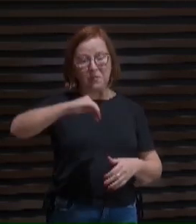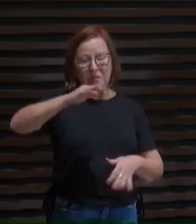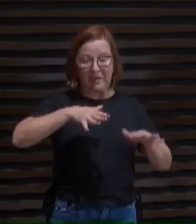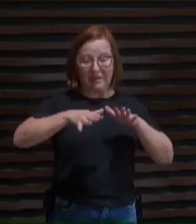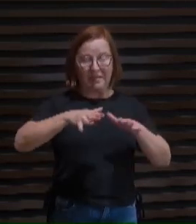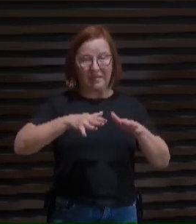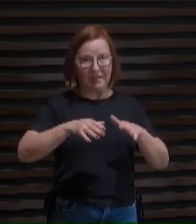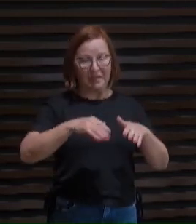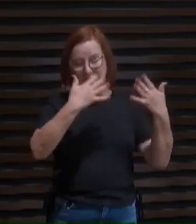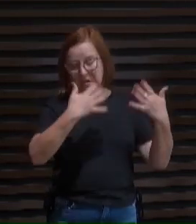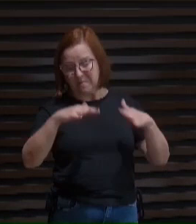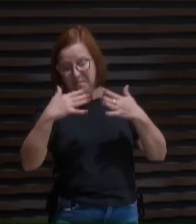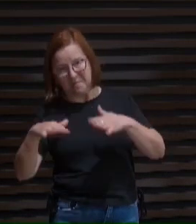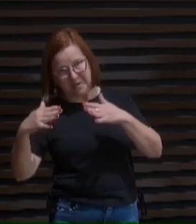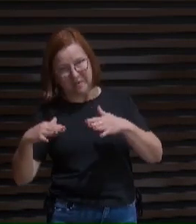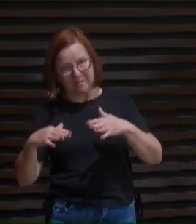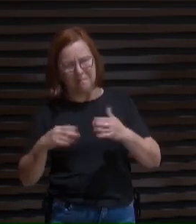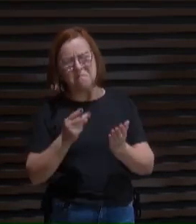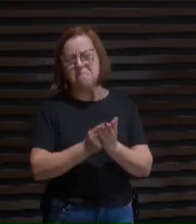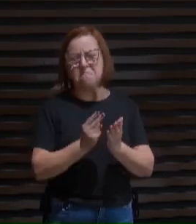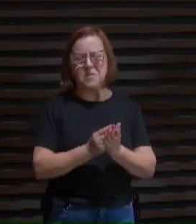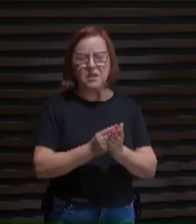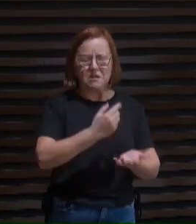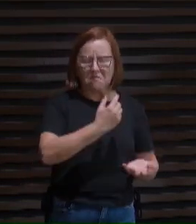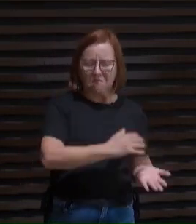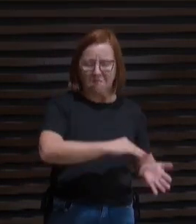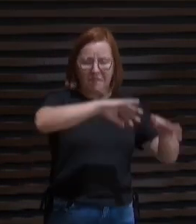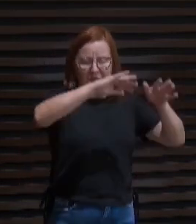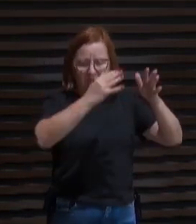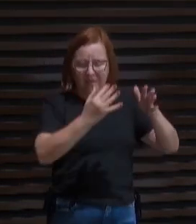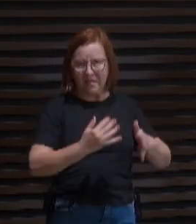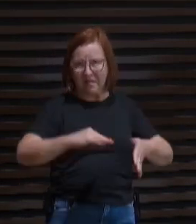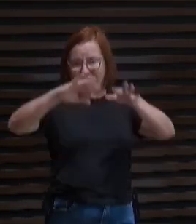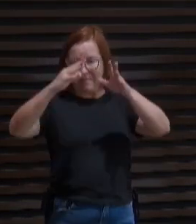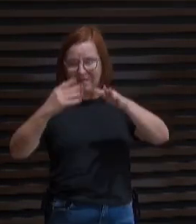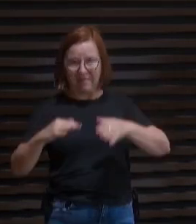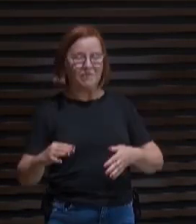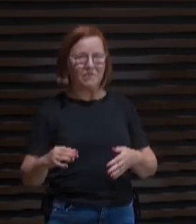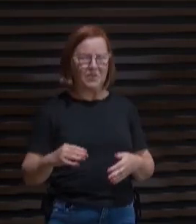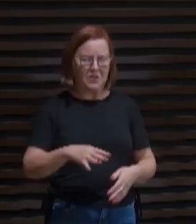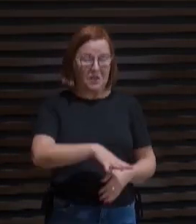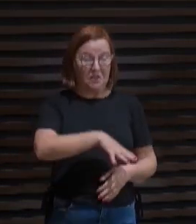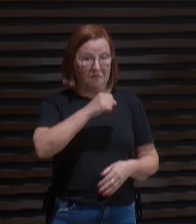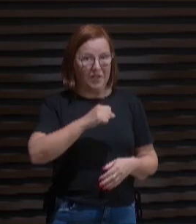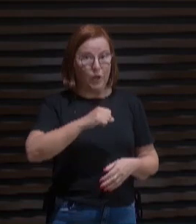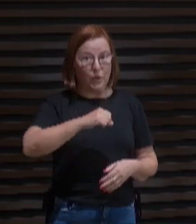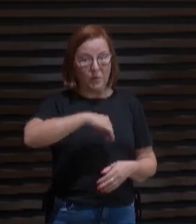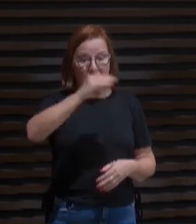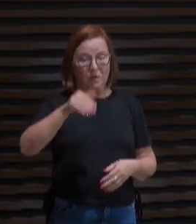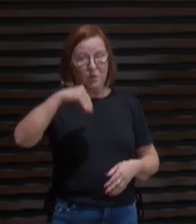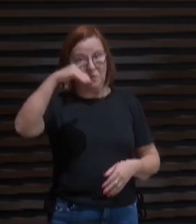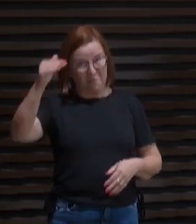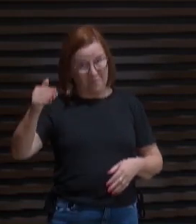dos mares, ainda que as águas tumultuem e espumejem, e na sua fúria os montes se